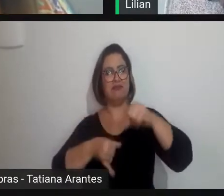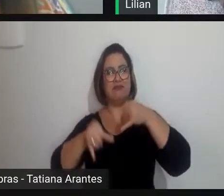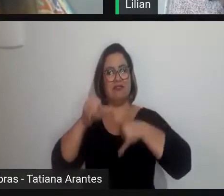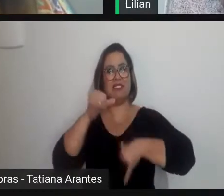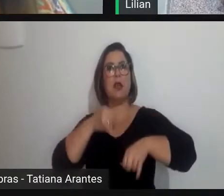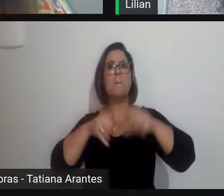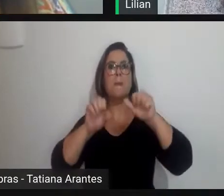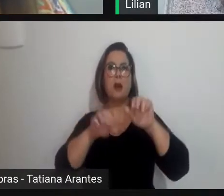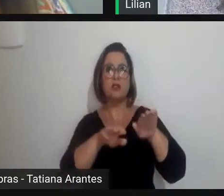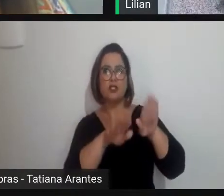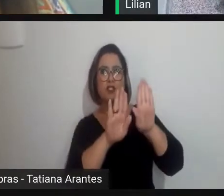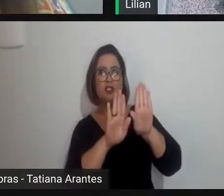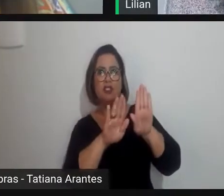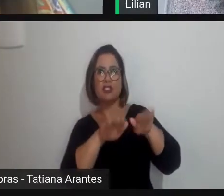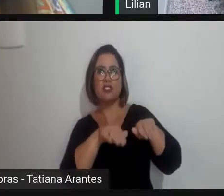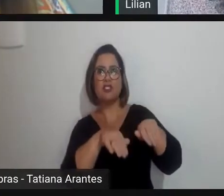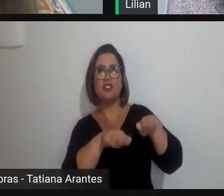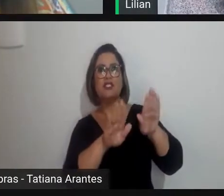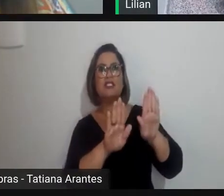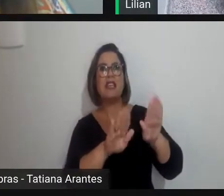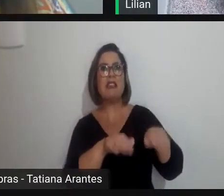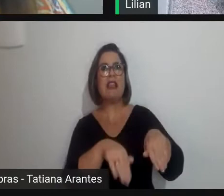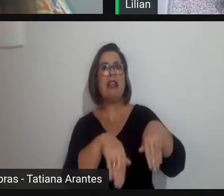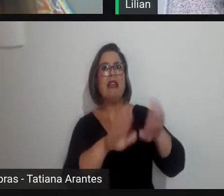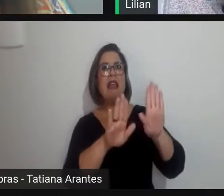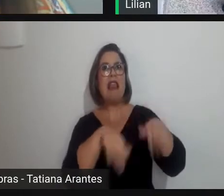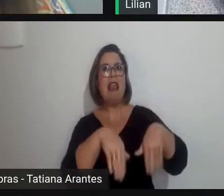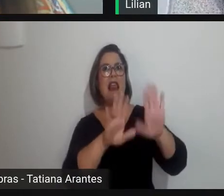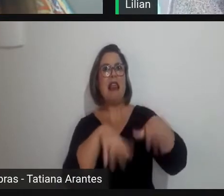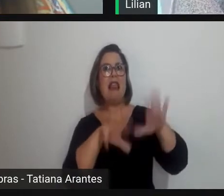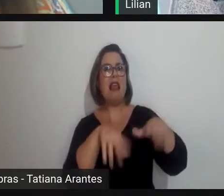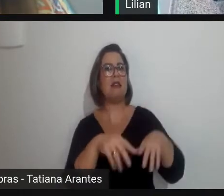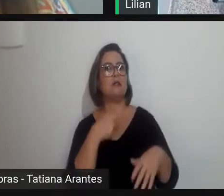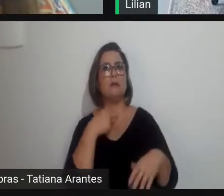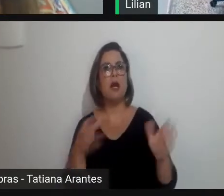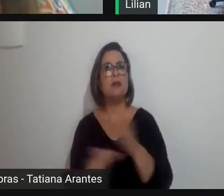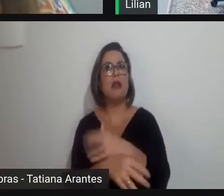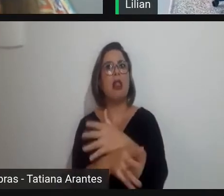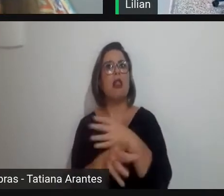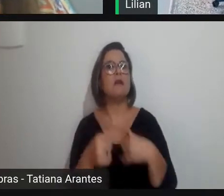fique dançando debaixo da mesa. Bem?